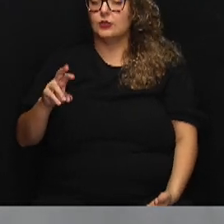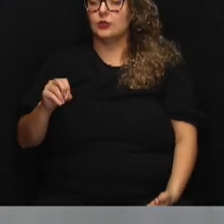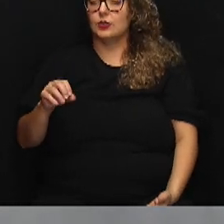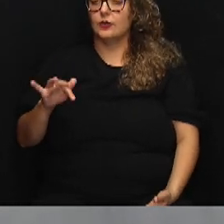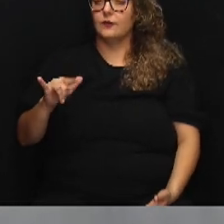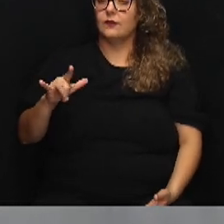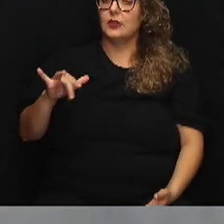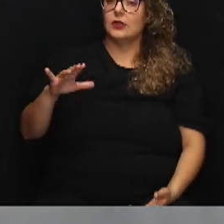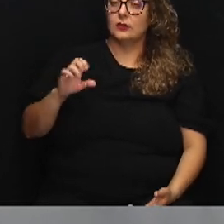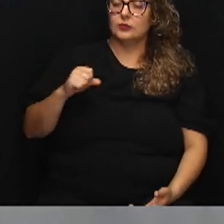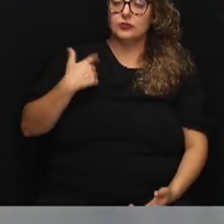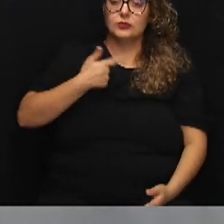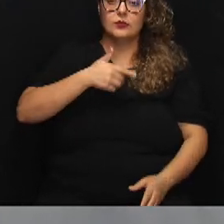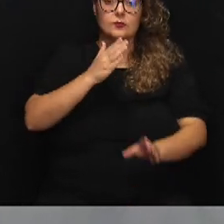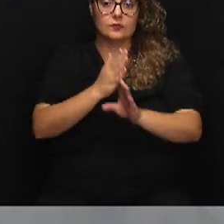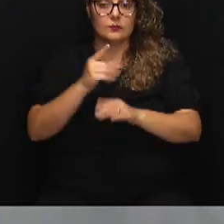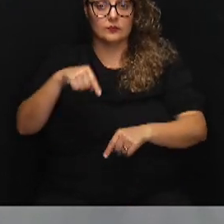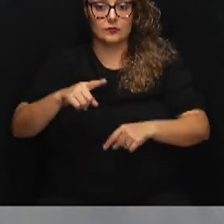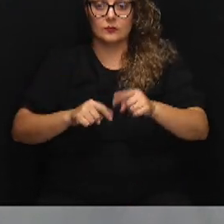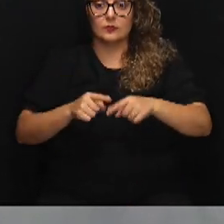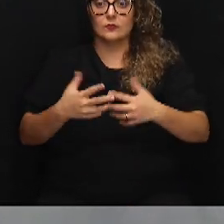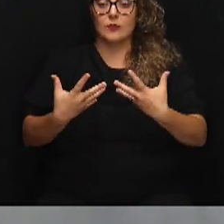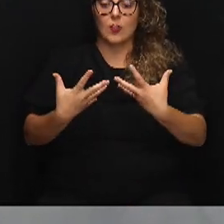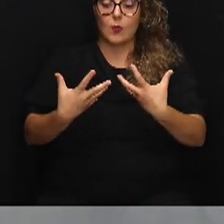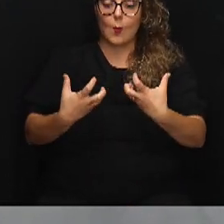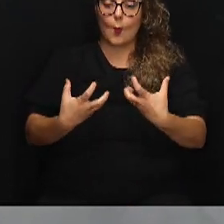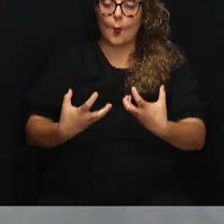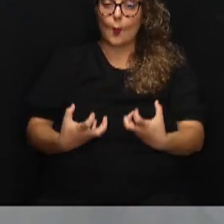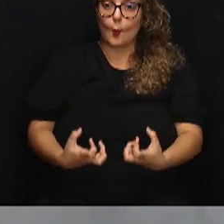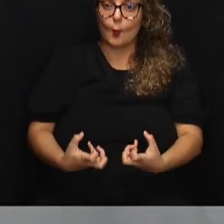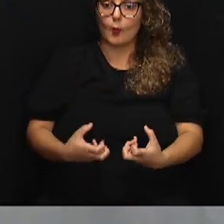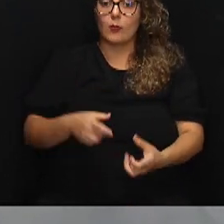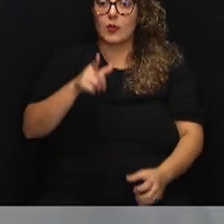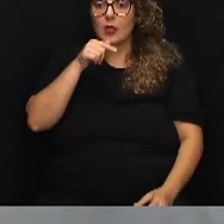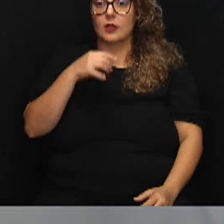nós descobrimos que esse material absorve rapidamente